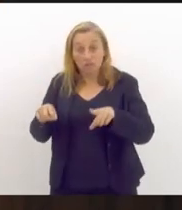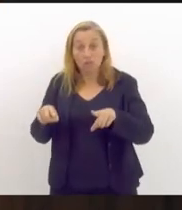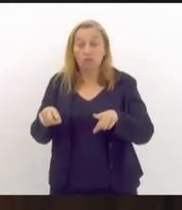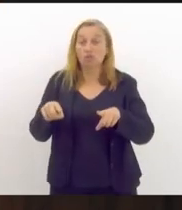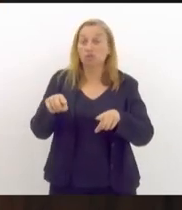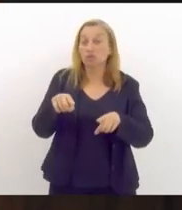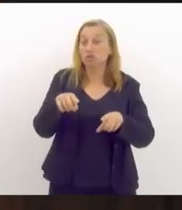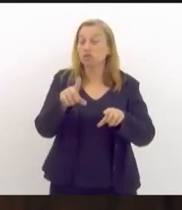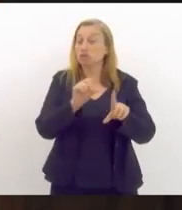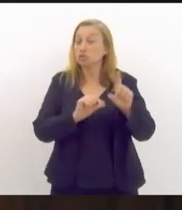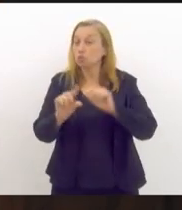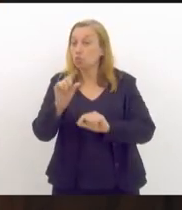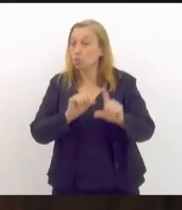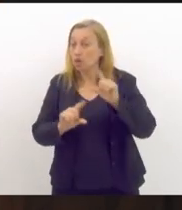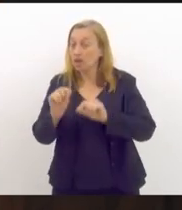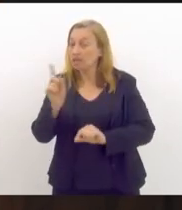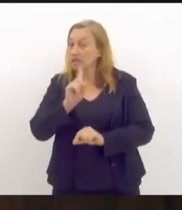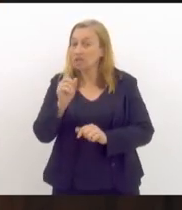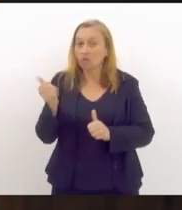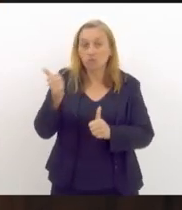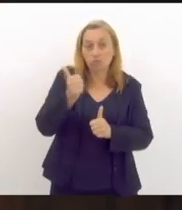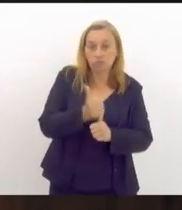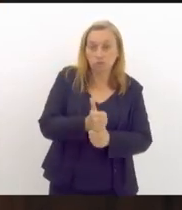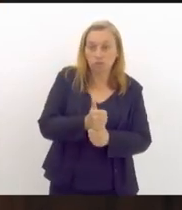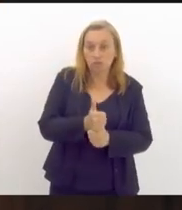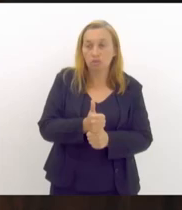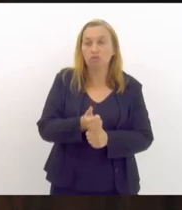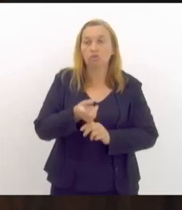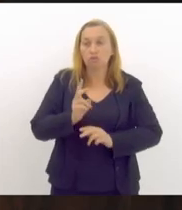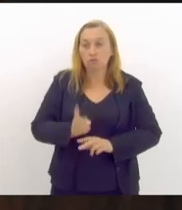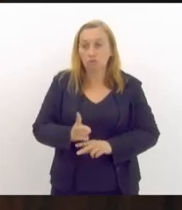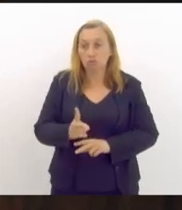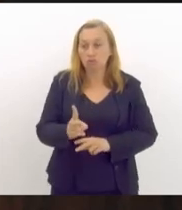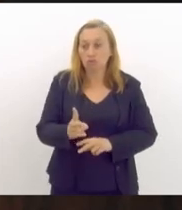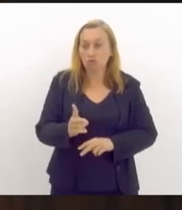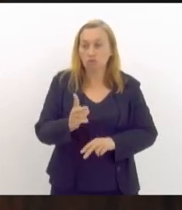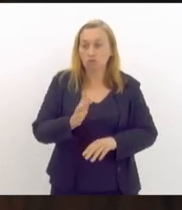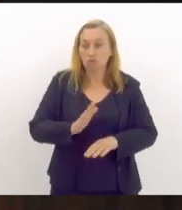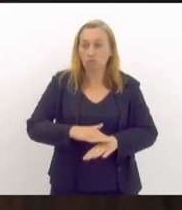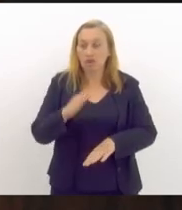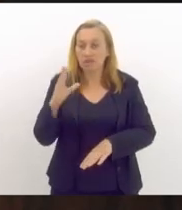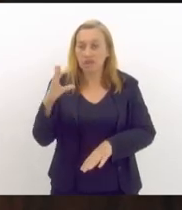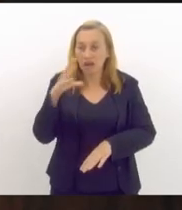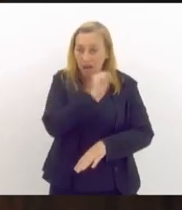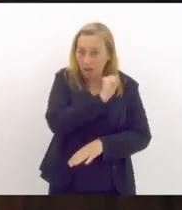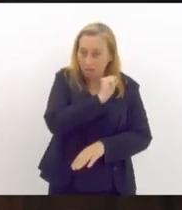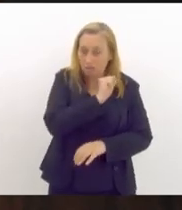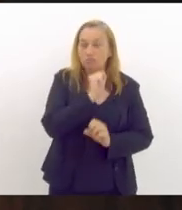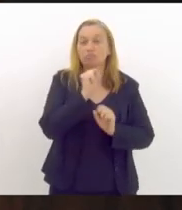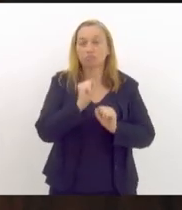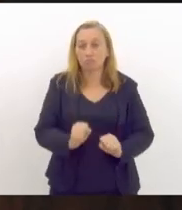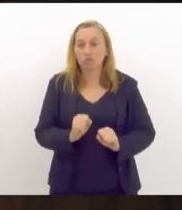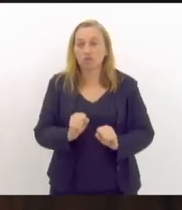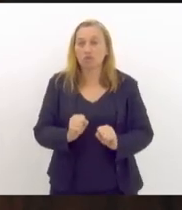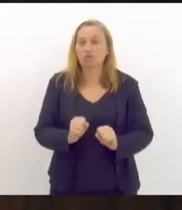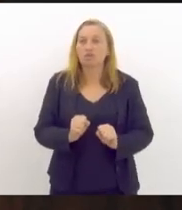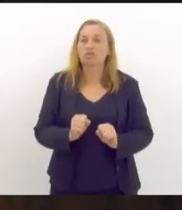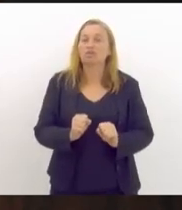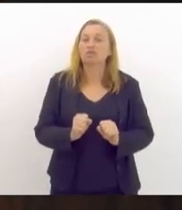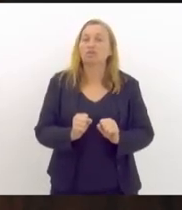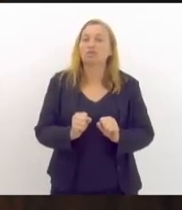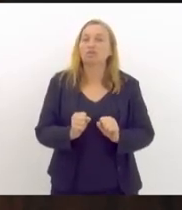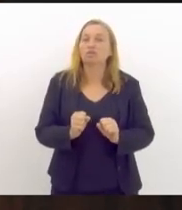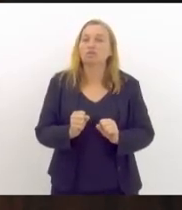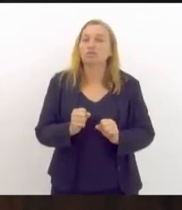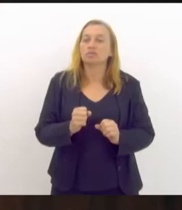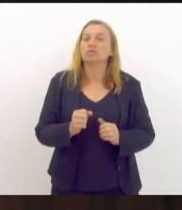e ainda não empossados procedem com máxima celeridade possível para formalização do